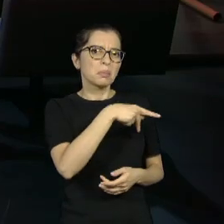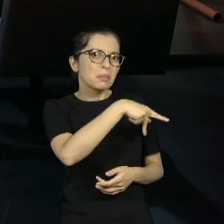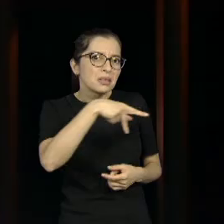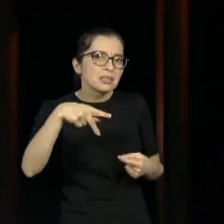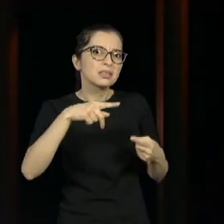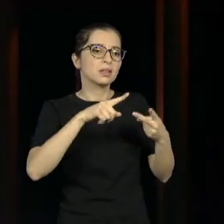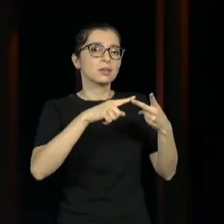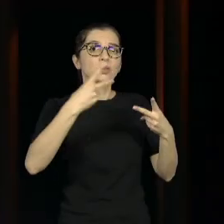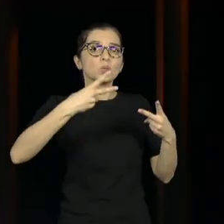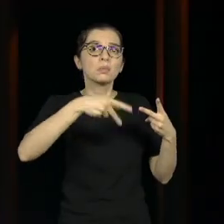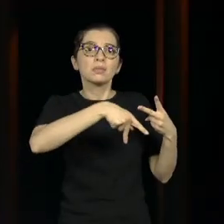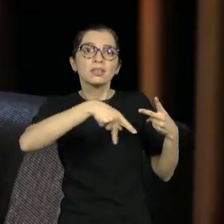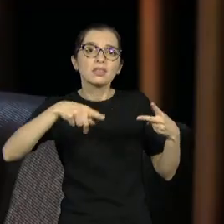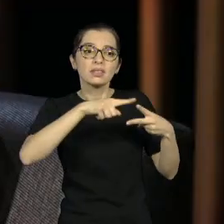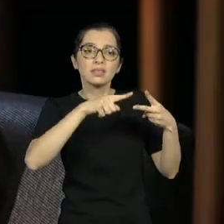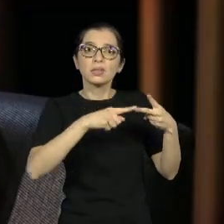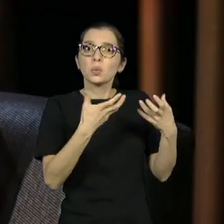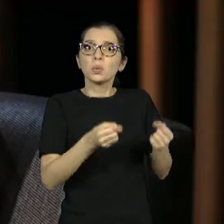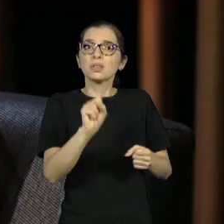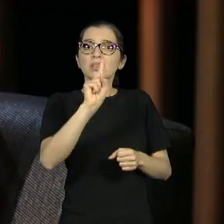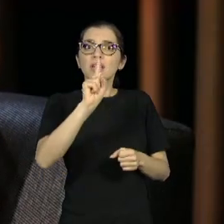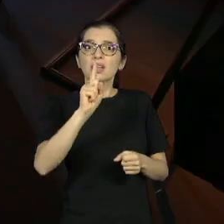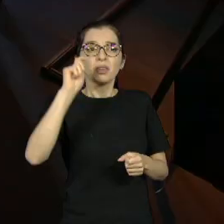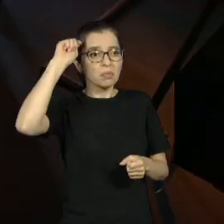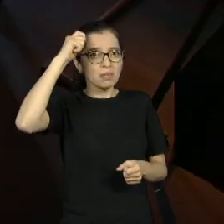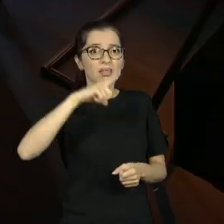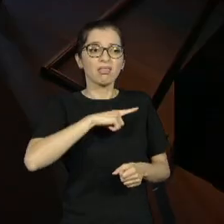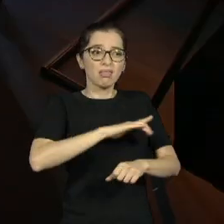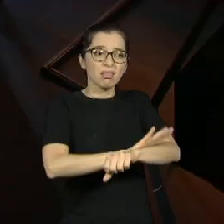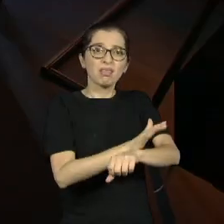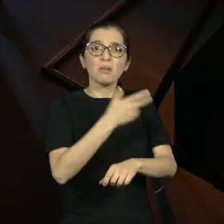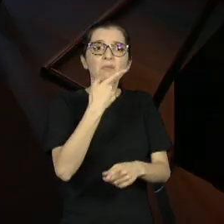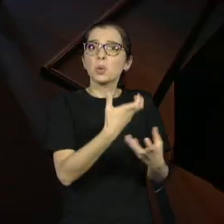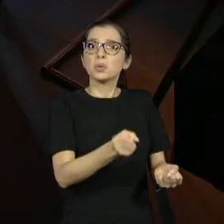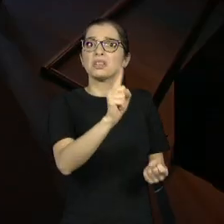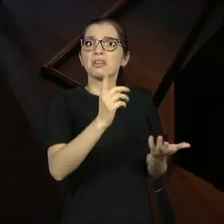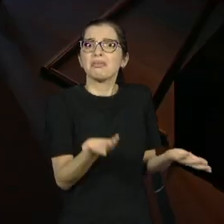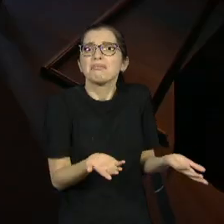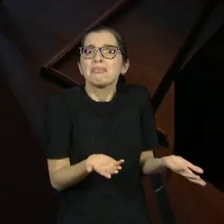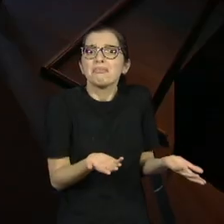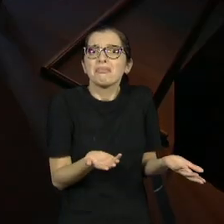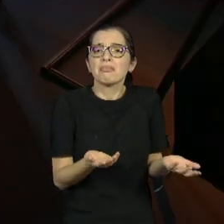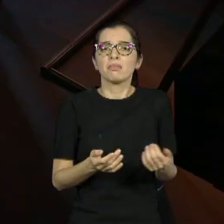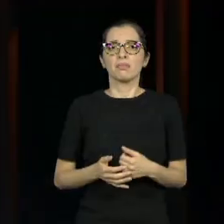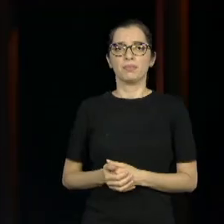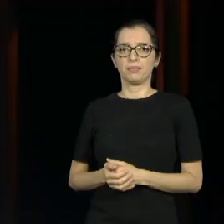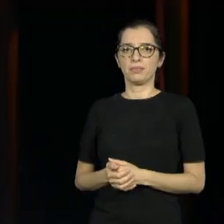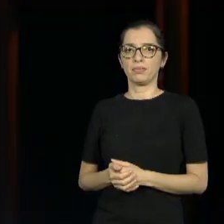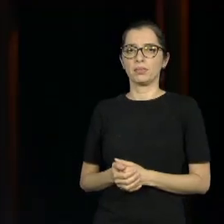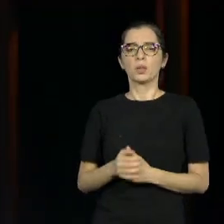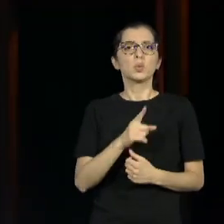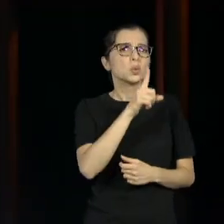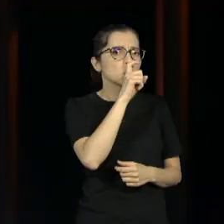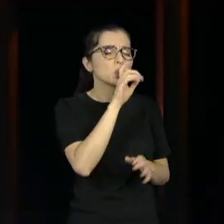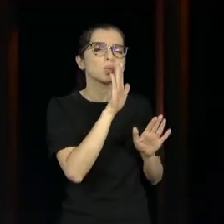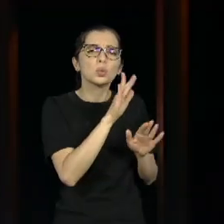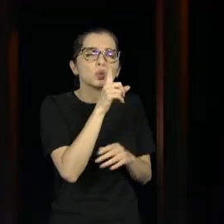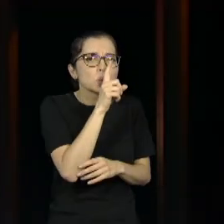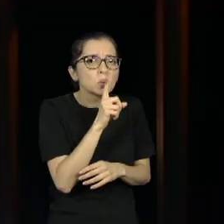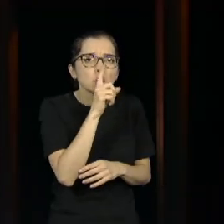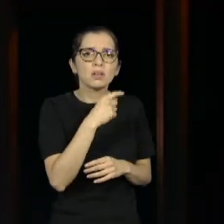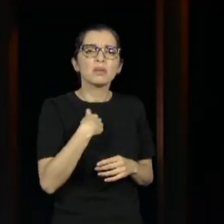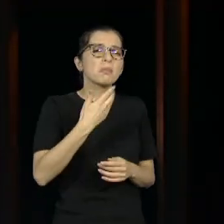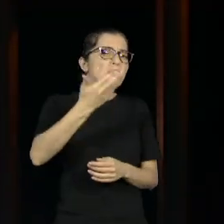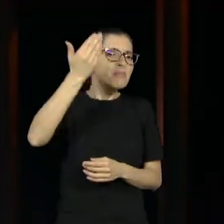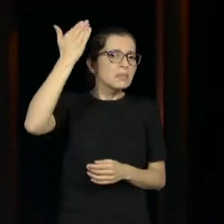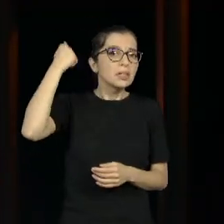presidente do vice-presidente Mourão que eu tinha eu te juro eu tinha uma esperança